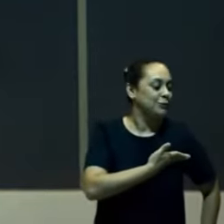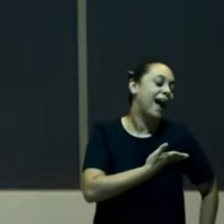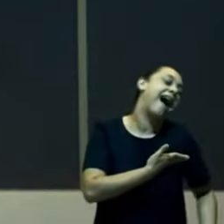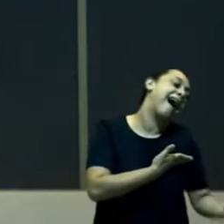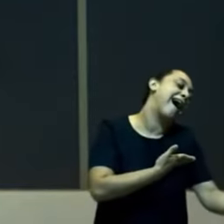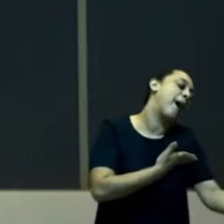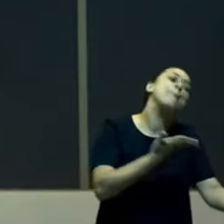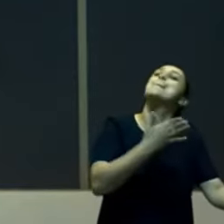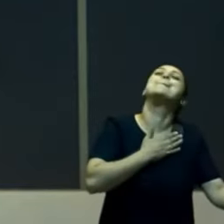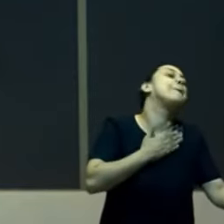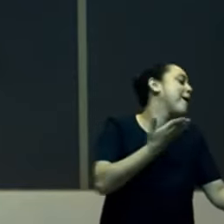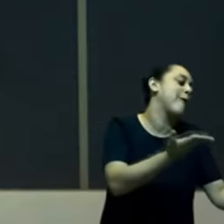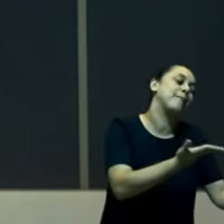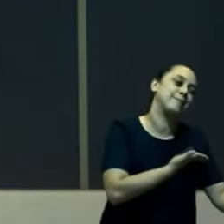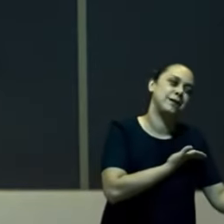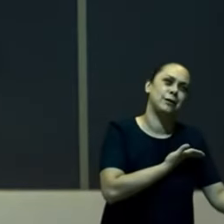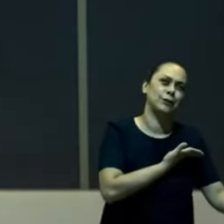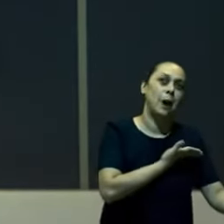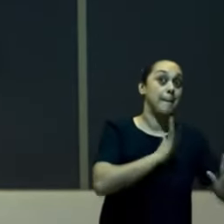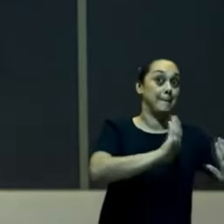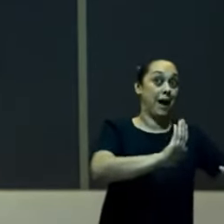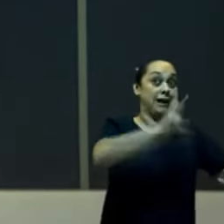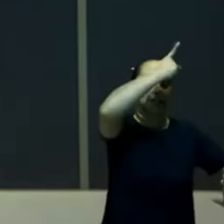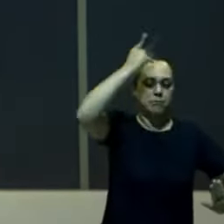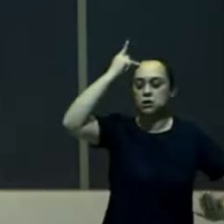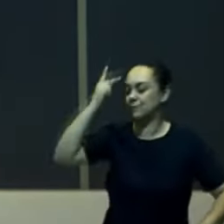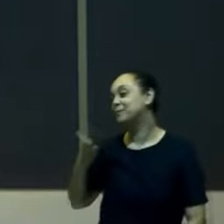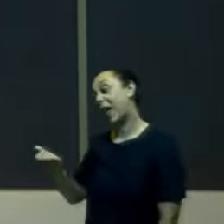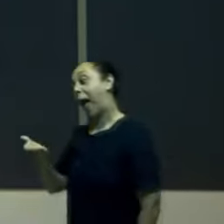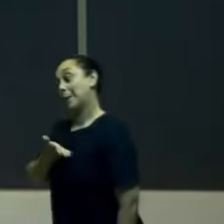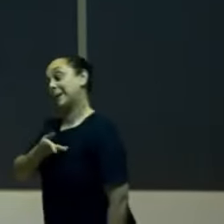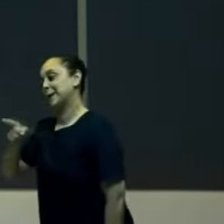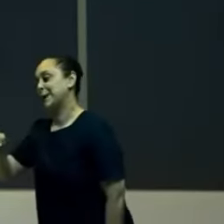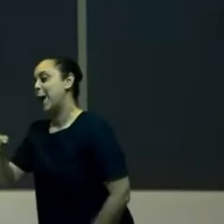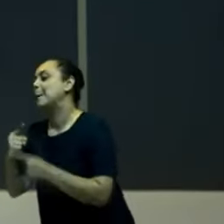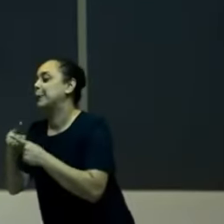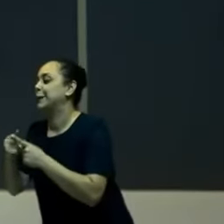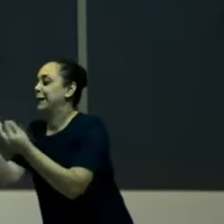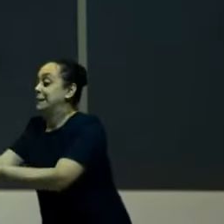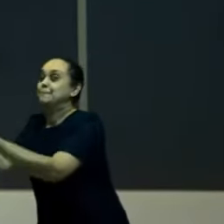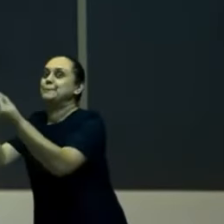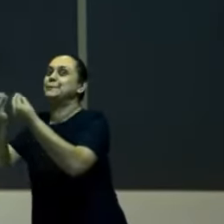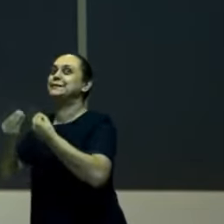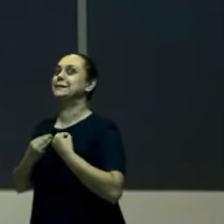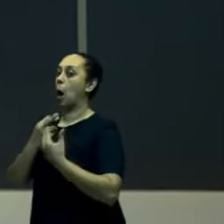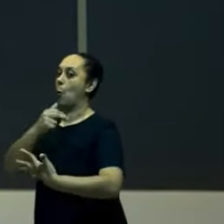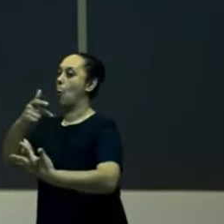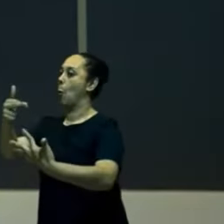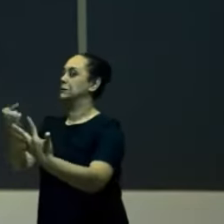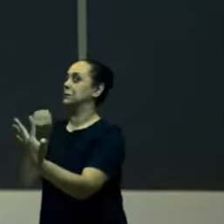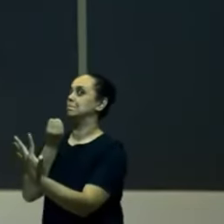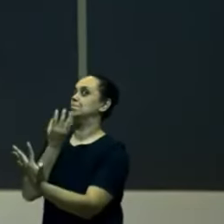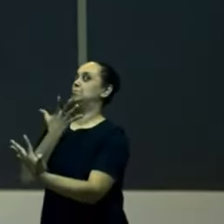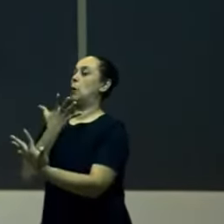algo a me oferecer. Eu sou amigo de ciclano, amigo não, eu tolero ele porque ele abre algumas portas para